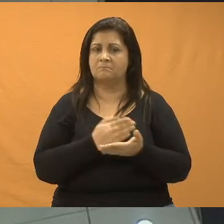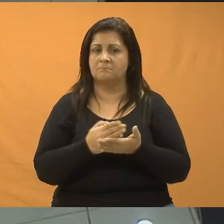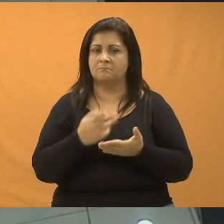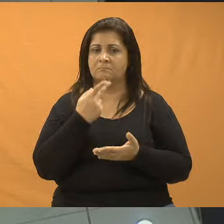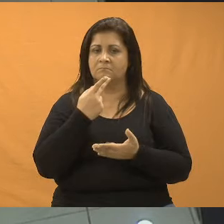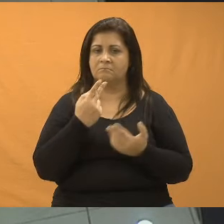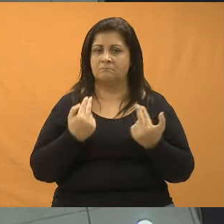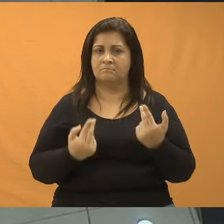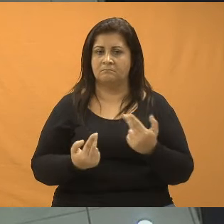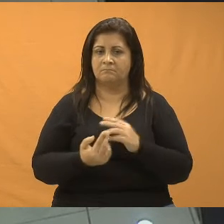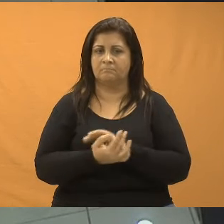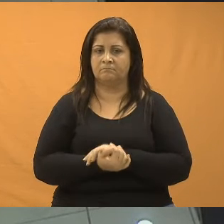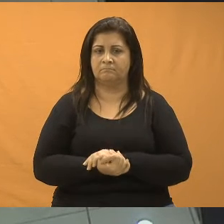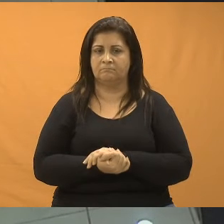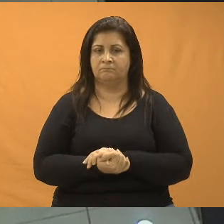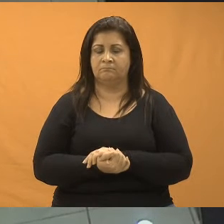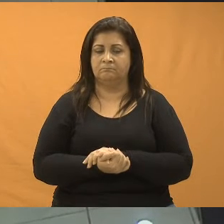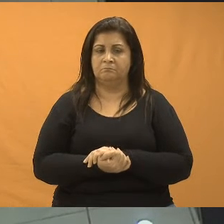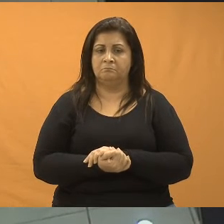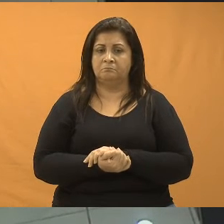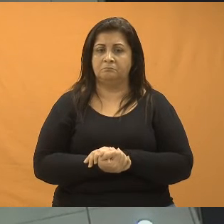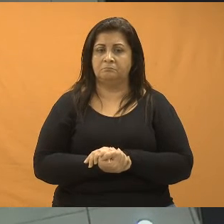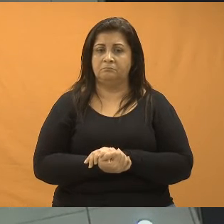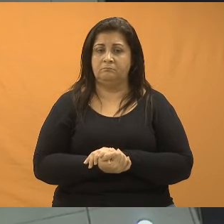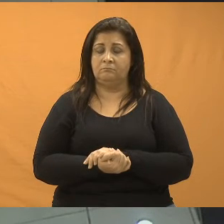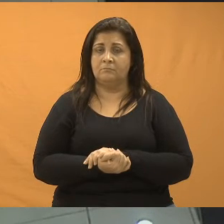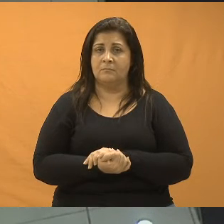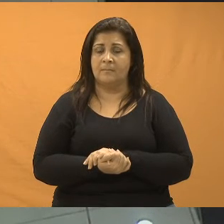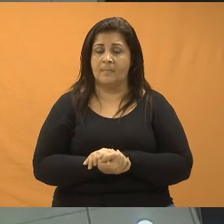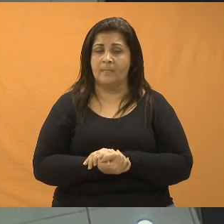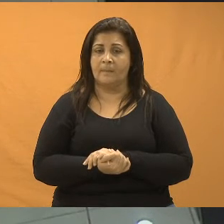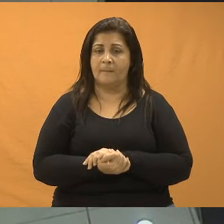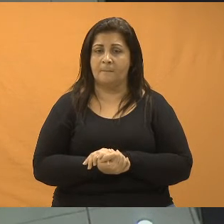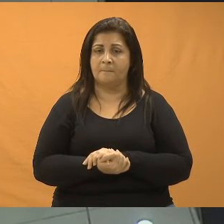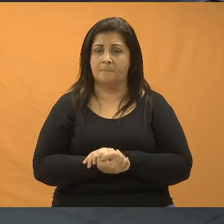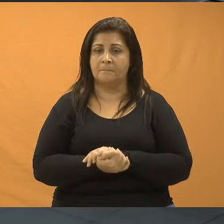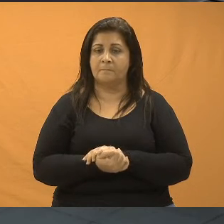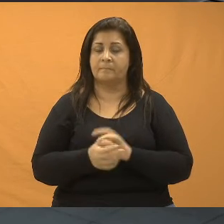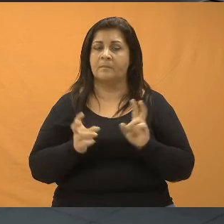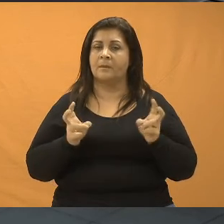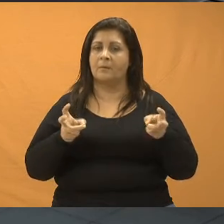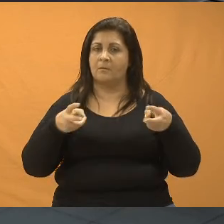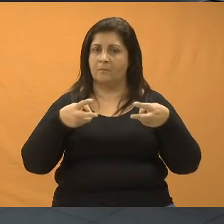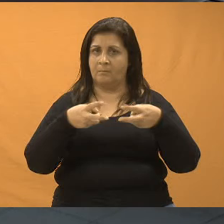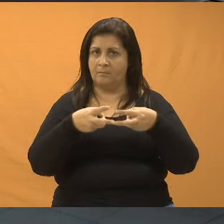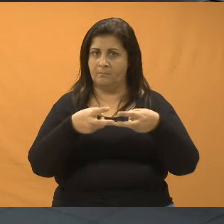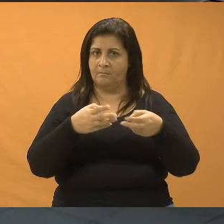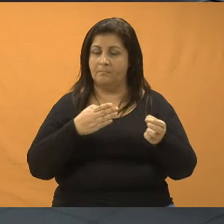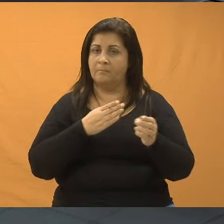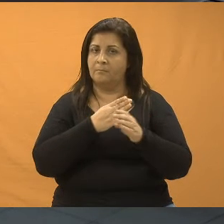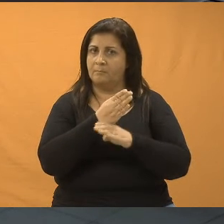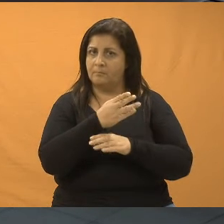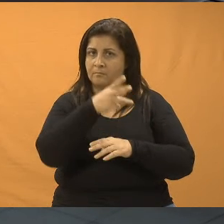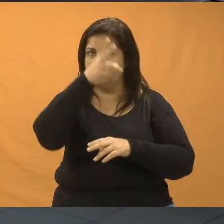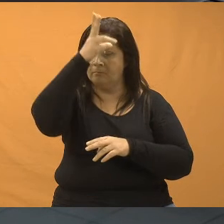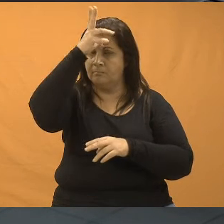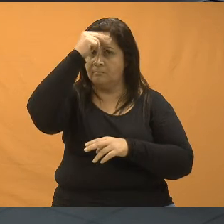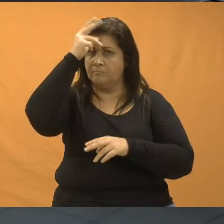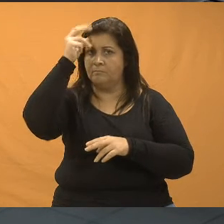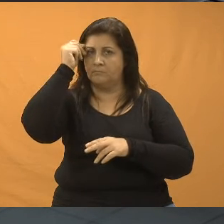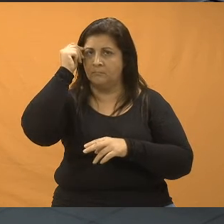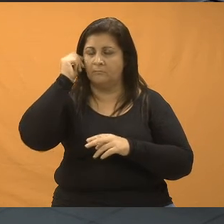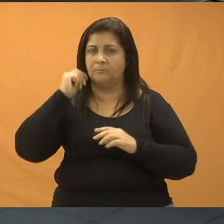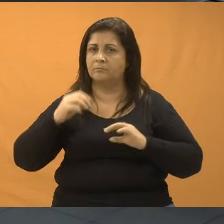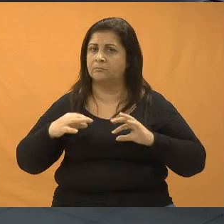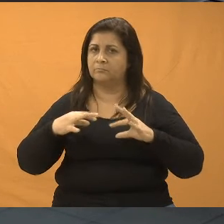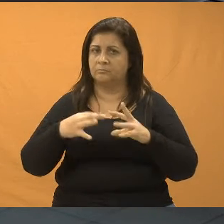isso, dizendo que para que essa casa aprove a prefeitura assumir todo esse